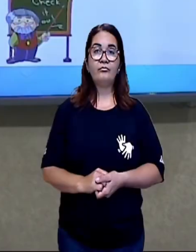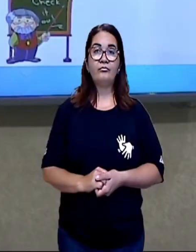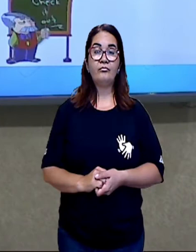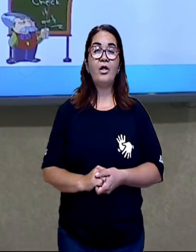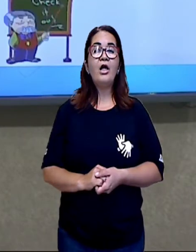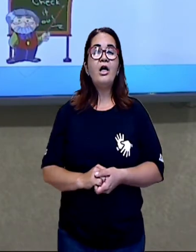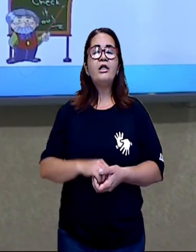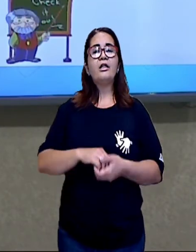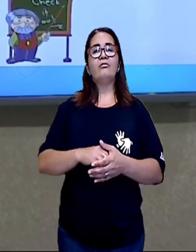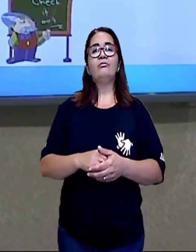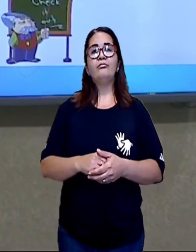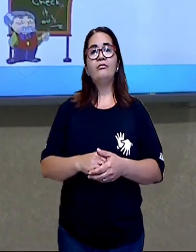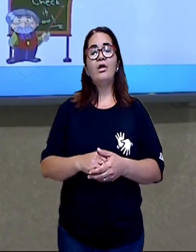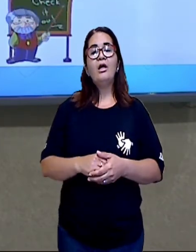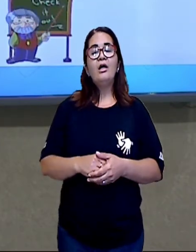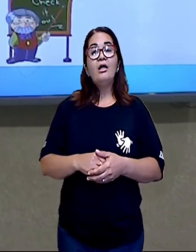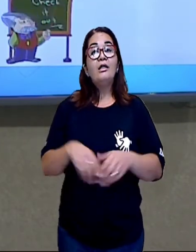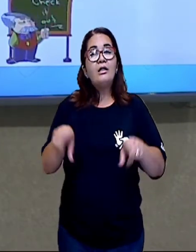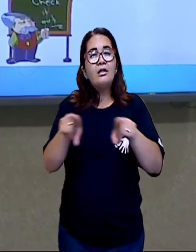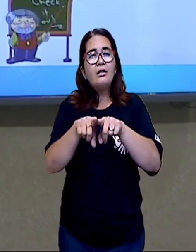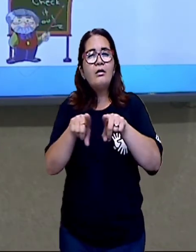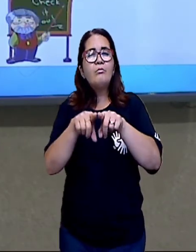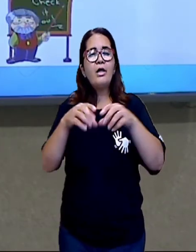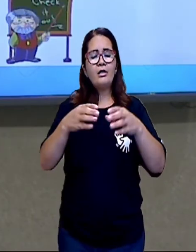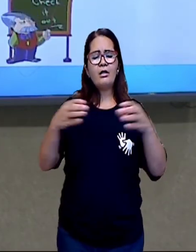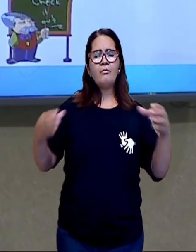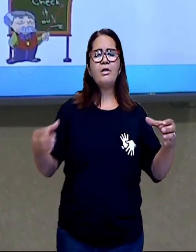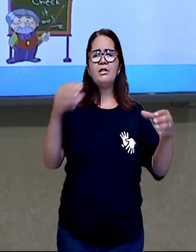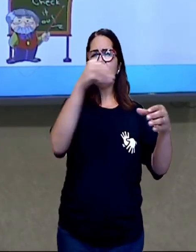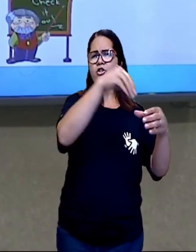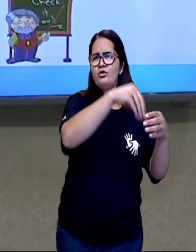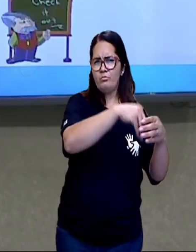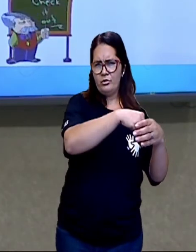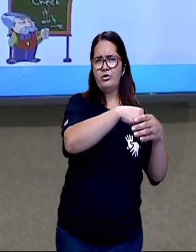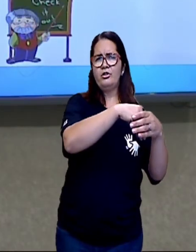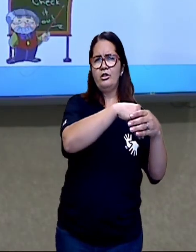Algumas atividades de medidas de capacidade, elas vão nos